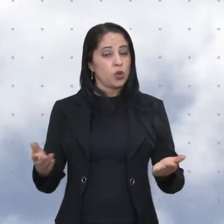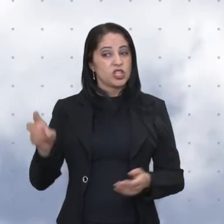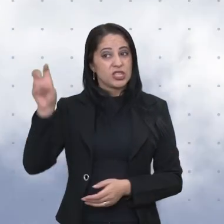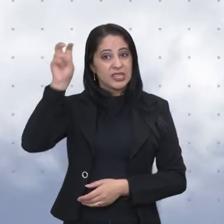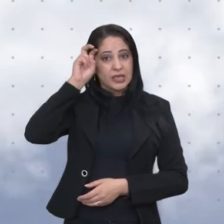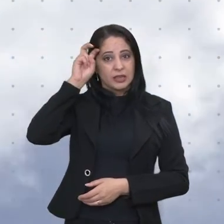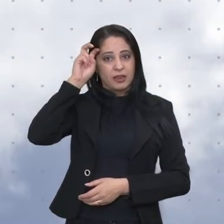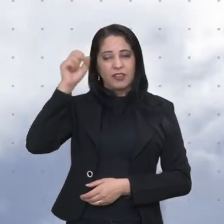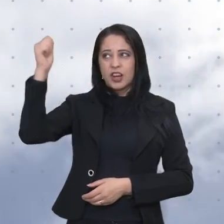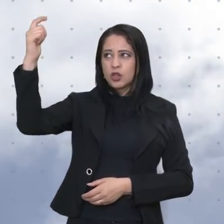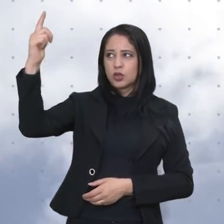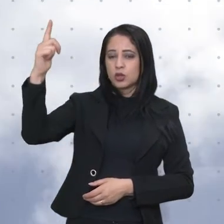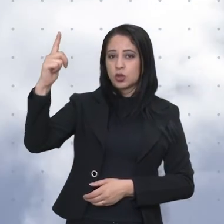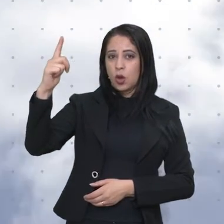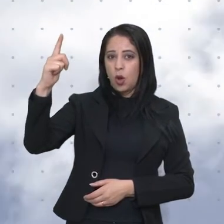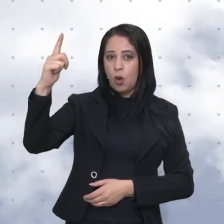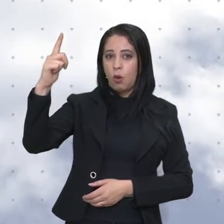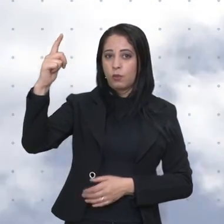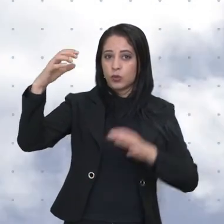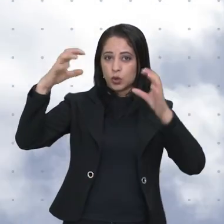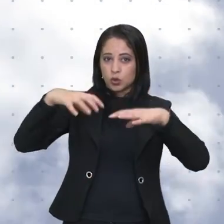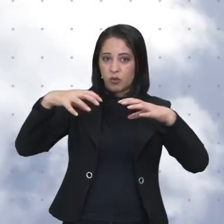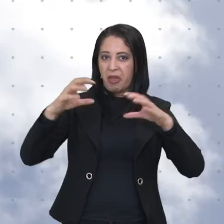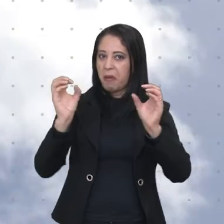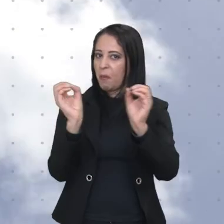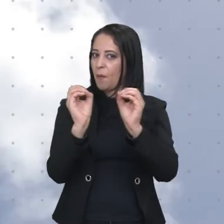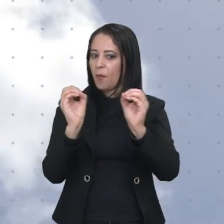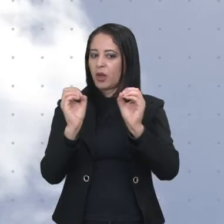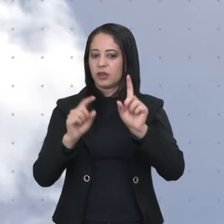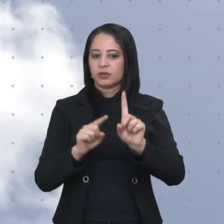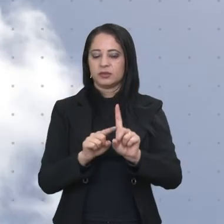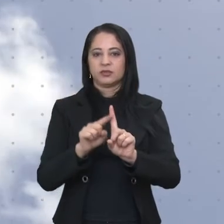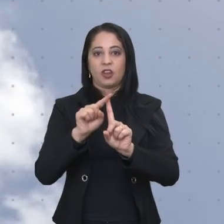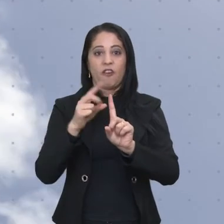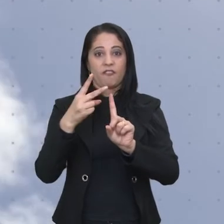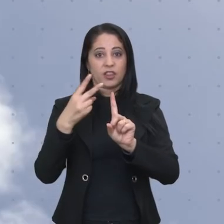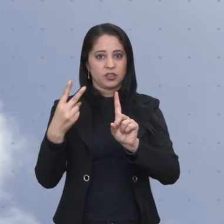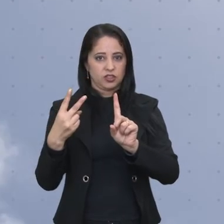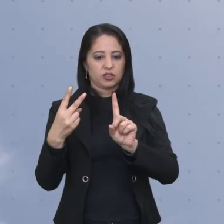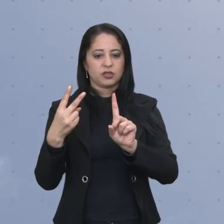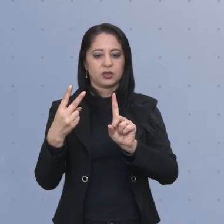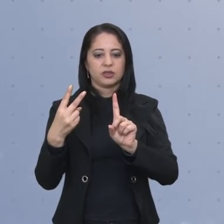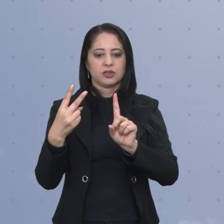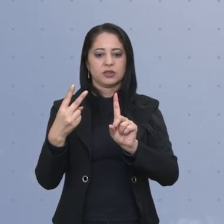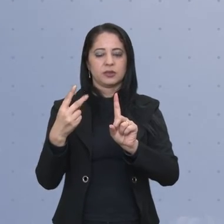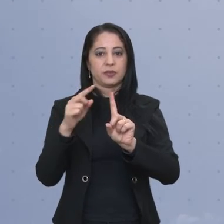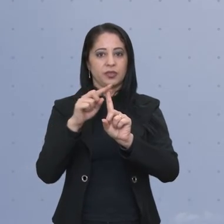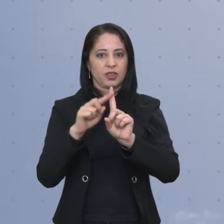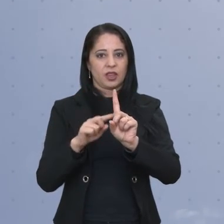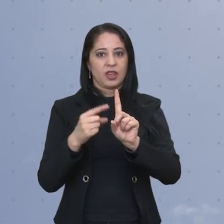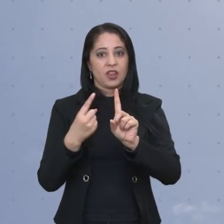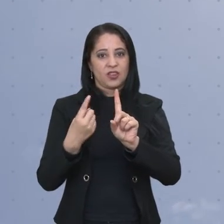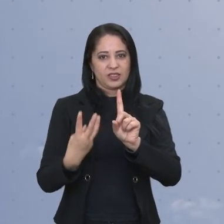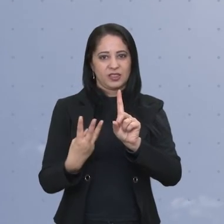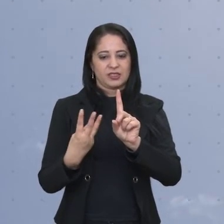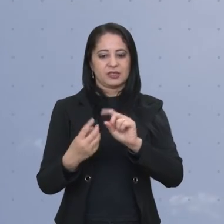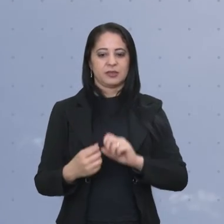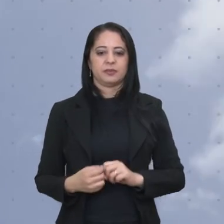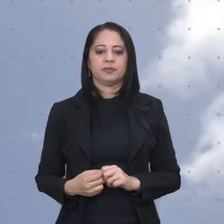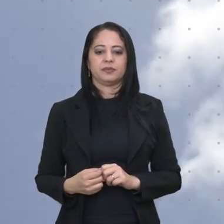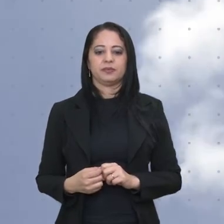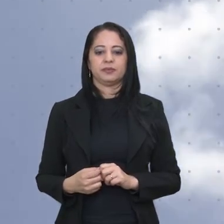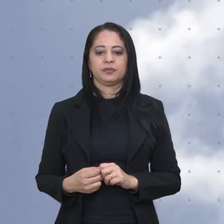A tarde desta quinta-feira é ensolarada e sem previsão de chuva. A temperatura máxima não passa dos 22